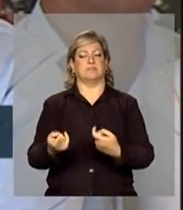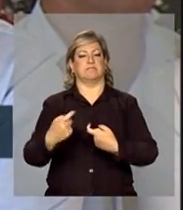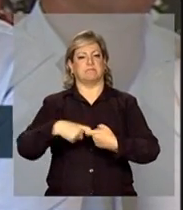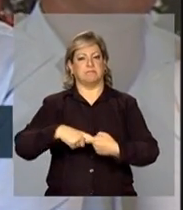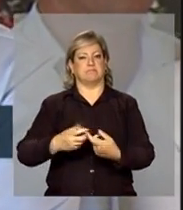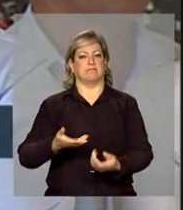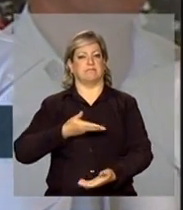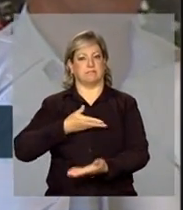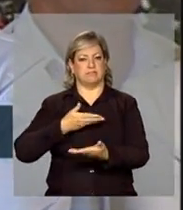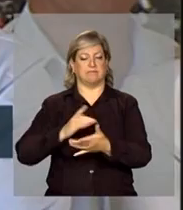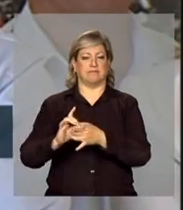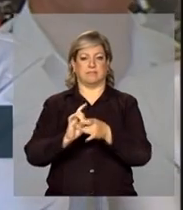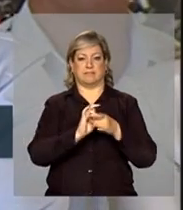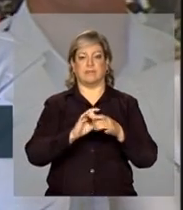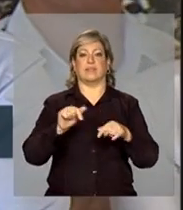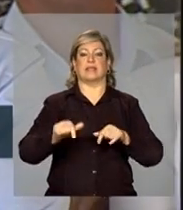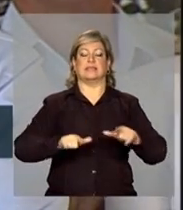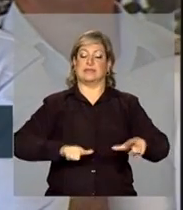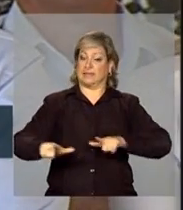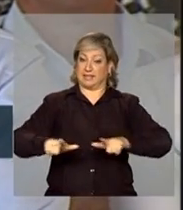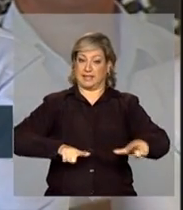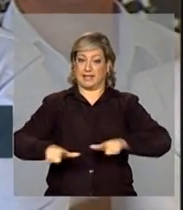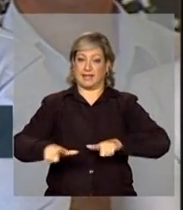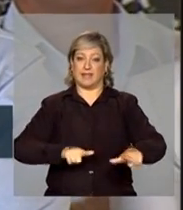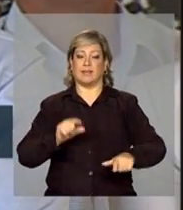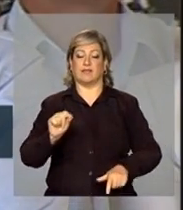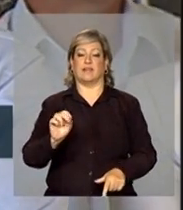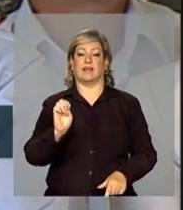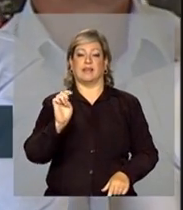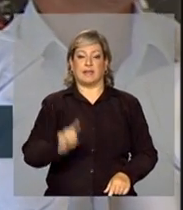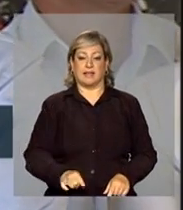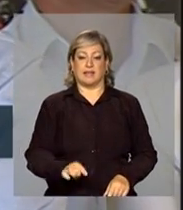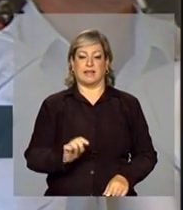parceiro nessa tarefa que é